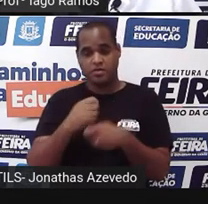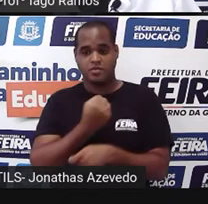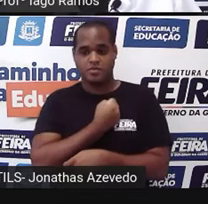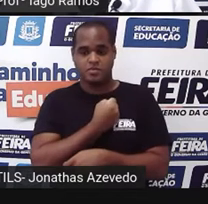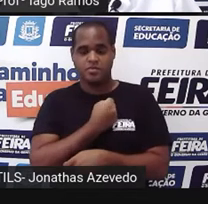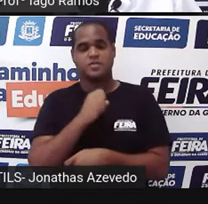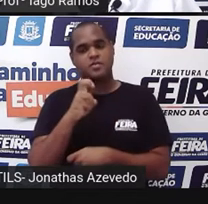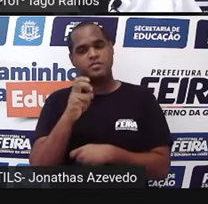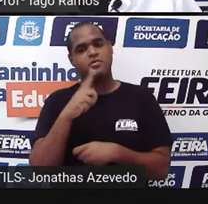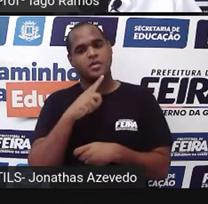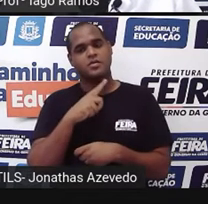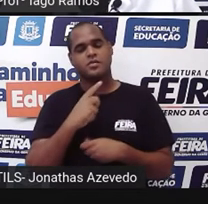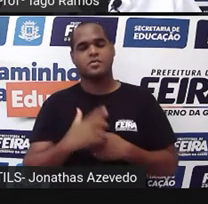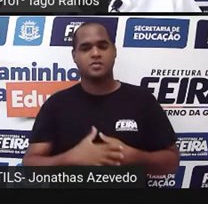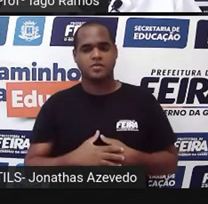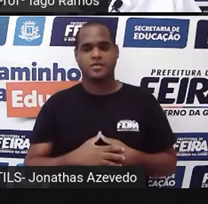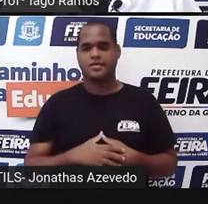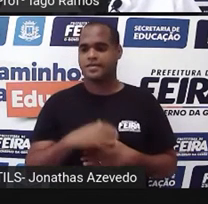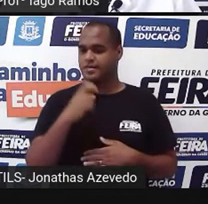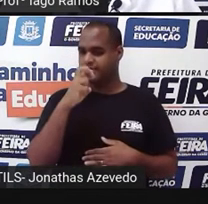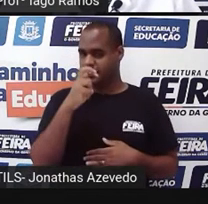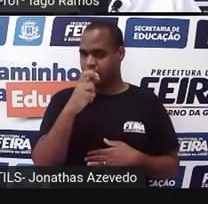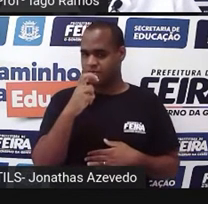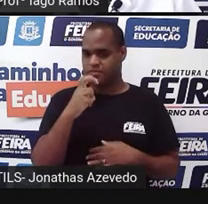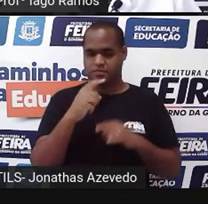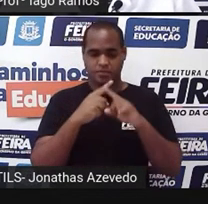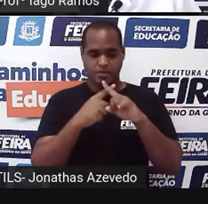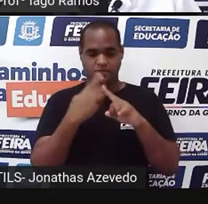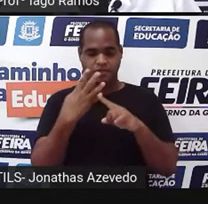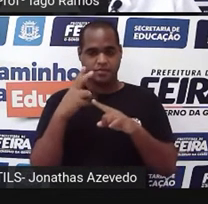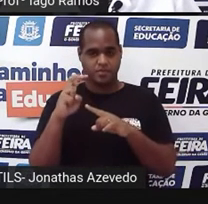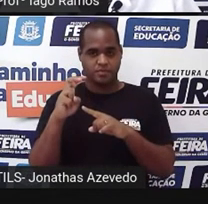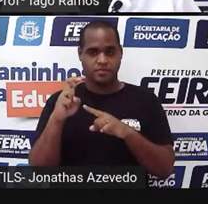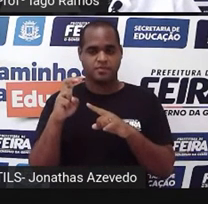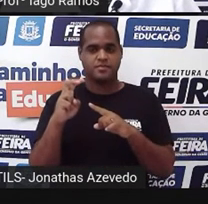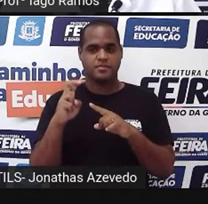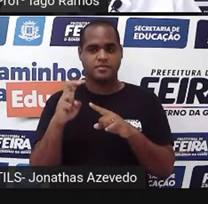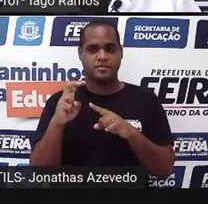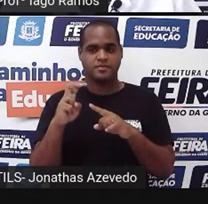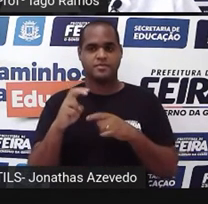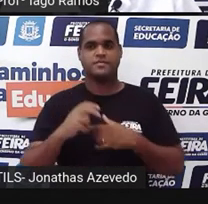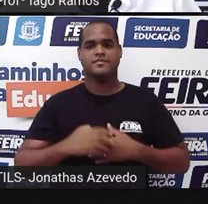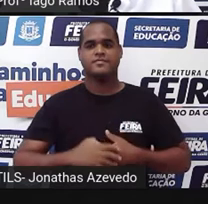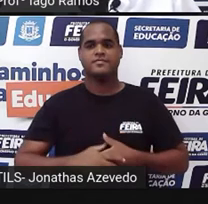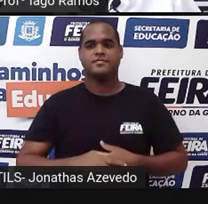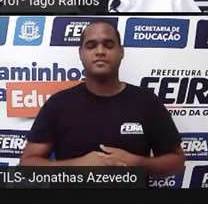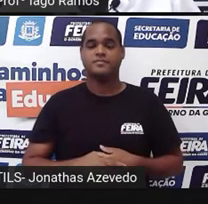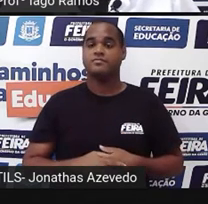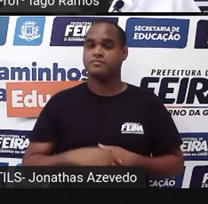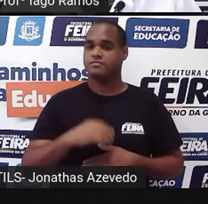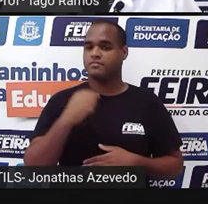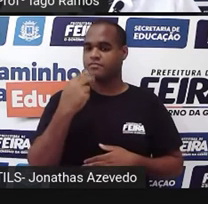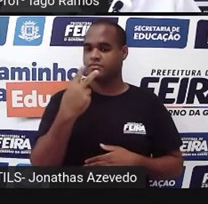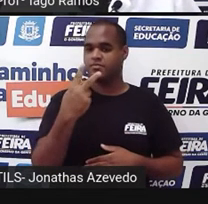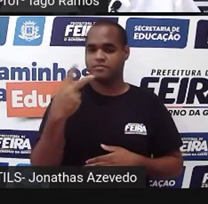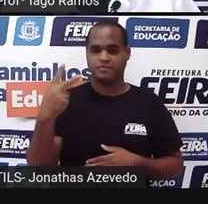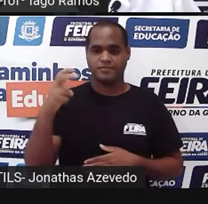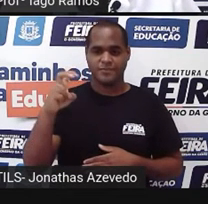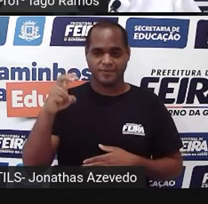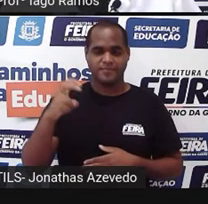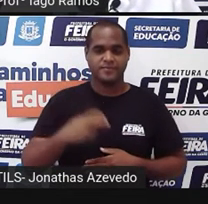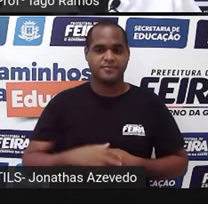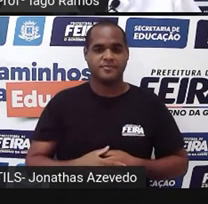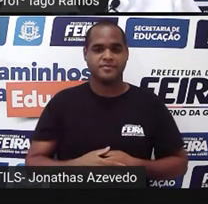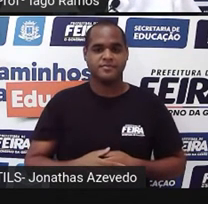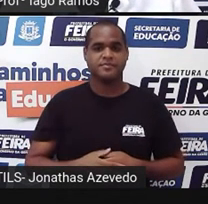tá bom porque cinco vezes 45 vai dar 225